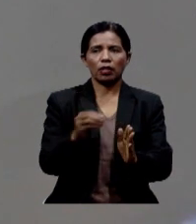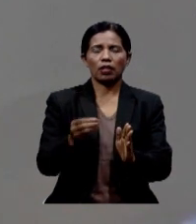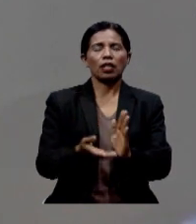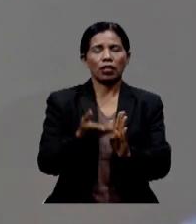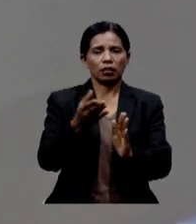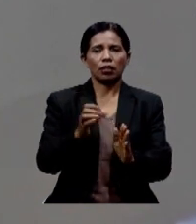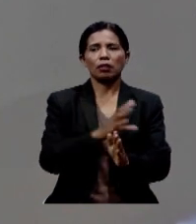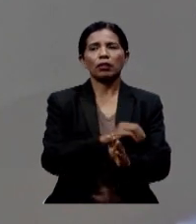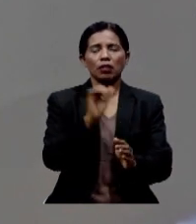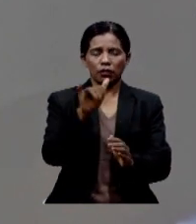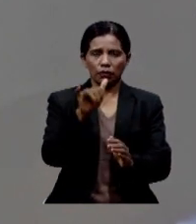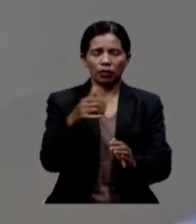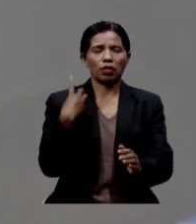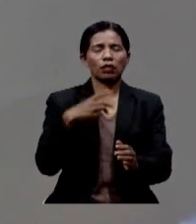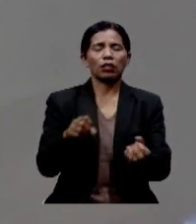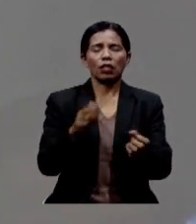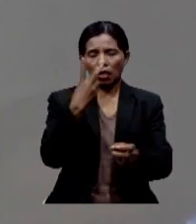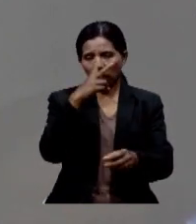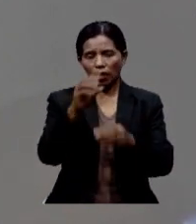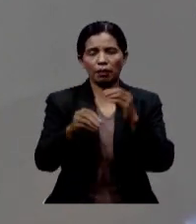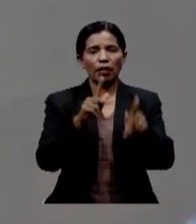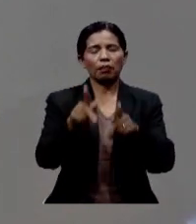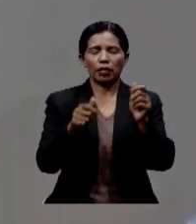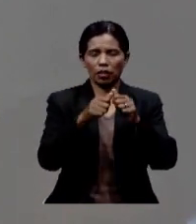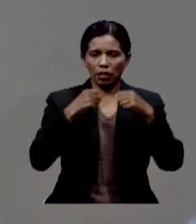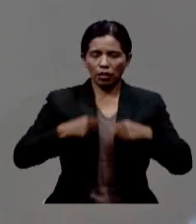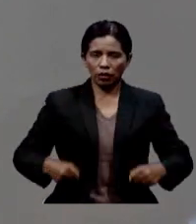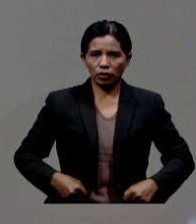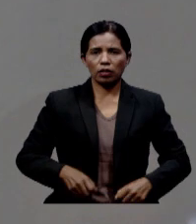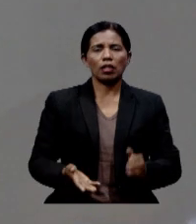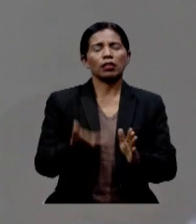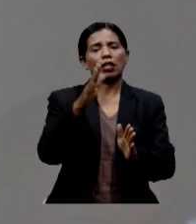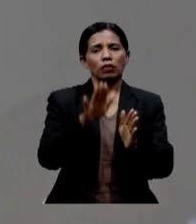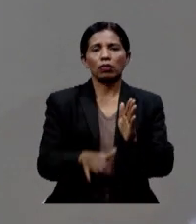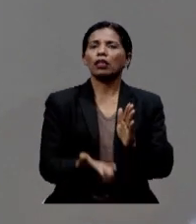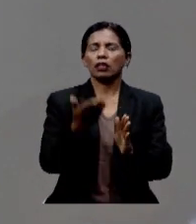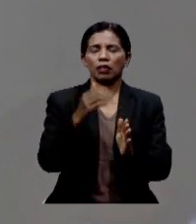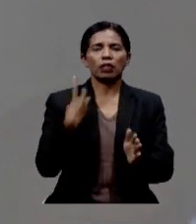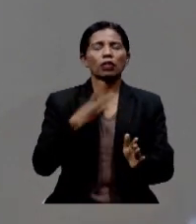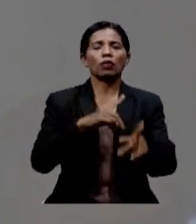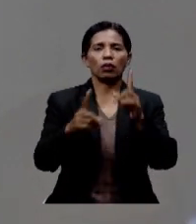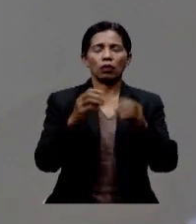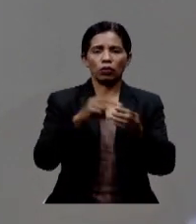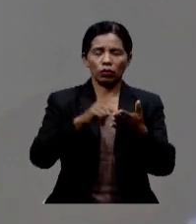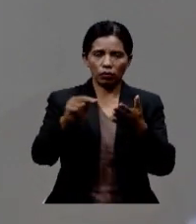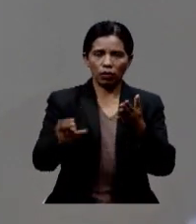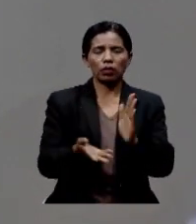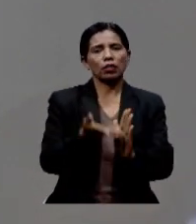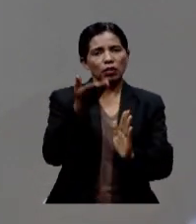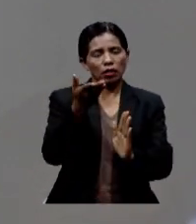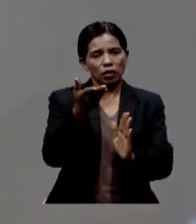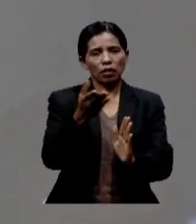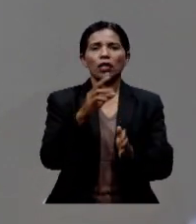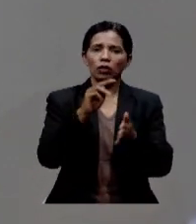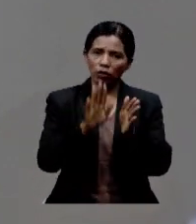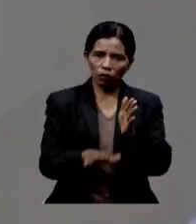ao a favor. Agora, tu controla a MNS Saúde, ele ouça assaeta a tua taça. E de colher nem colher número, a taça é taça, a tua taça